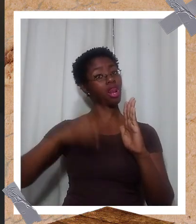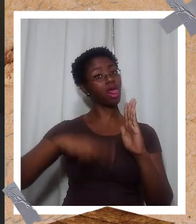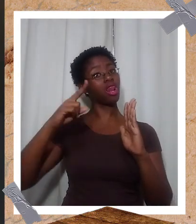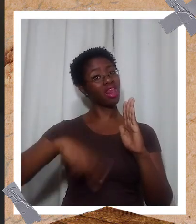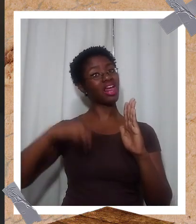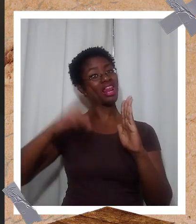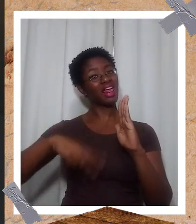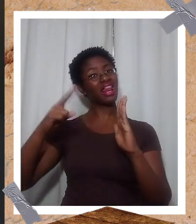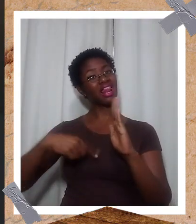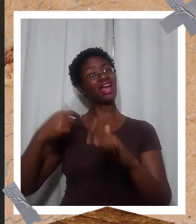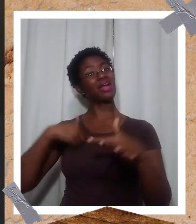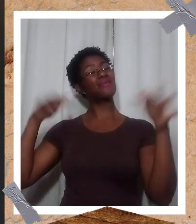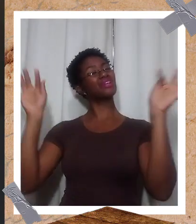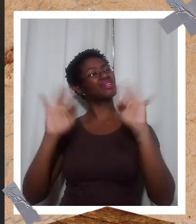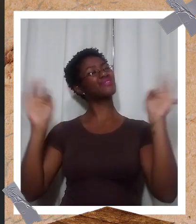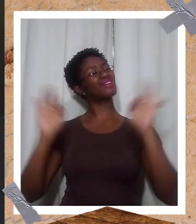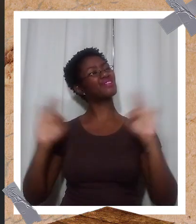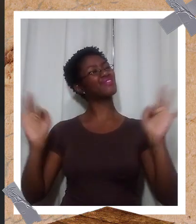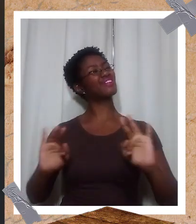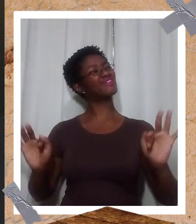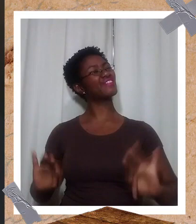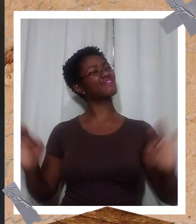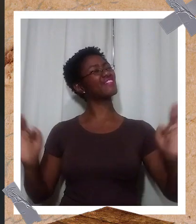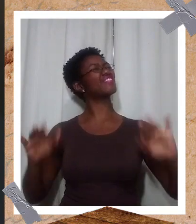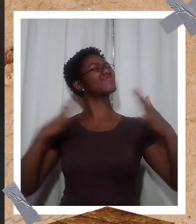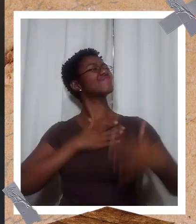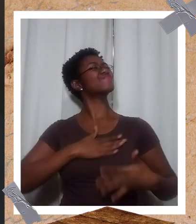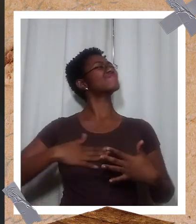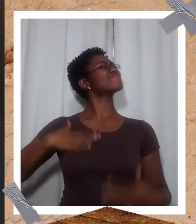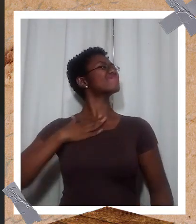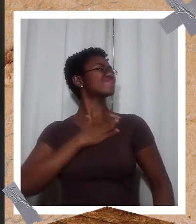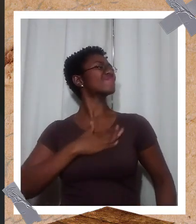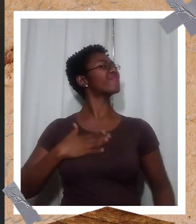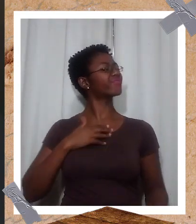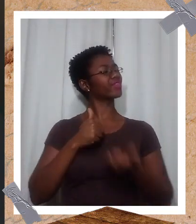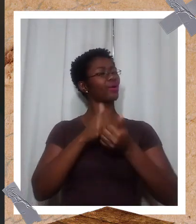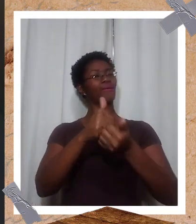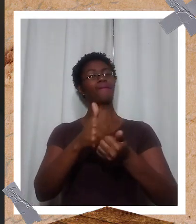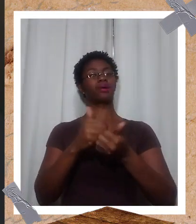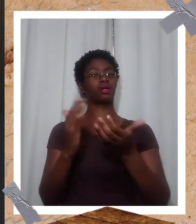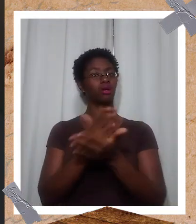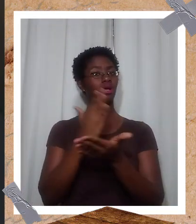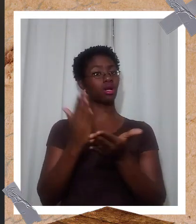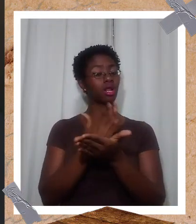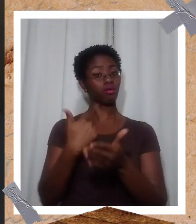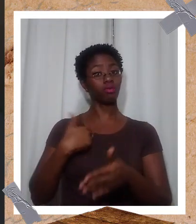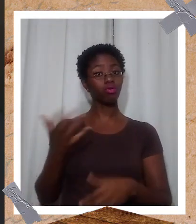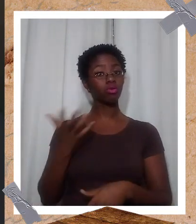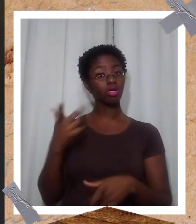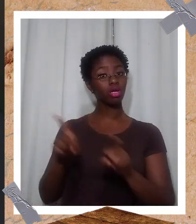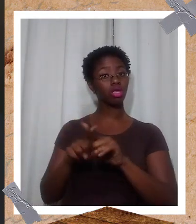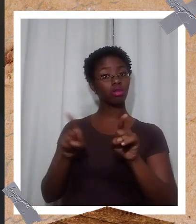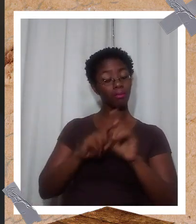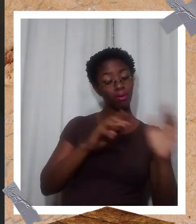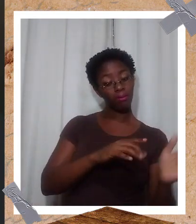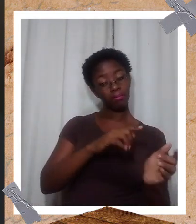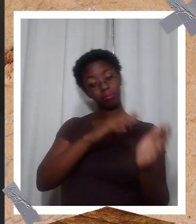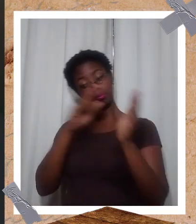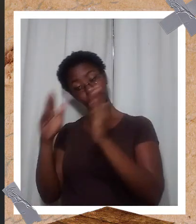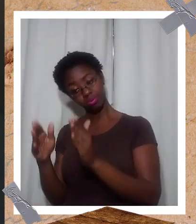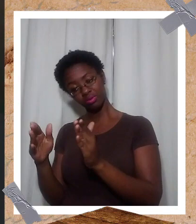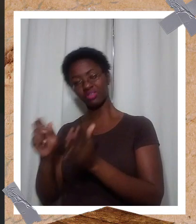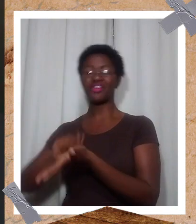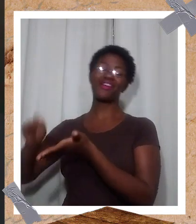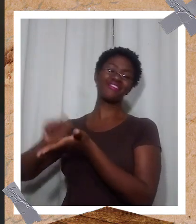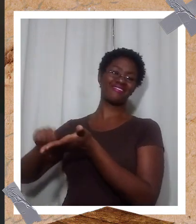tanto ser feliz na companhia dos livros, o meu desejo também no segundo momento era escrever,